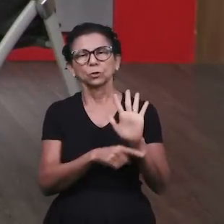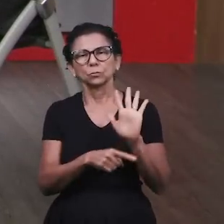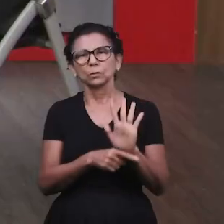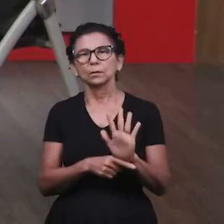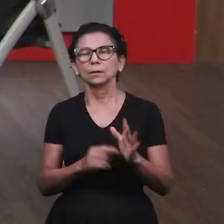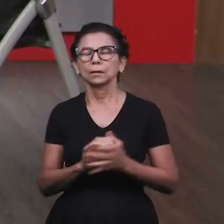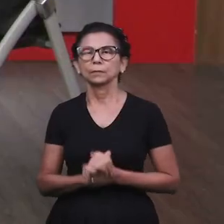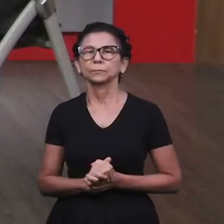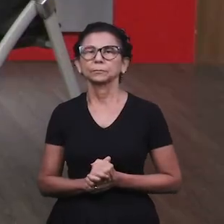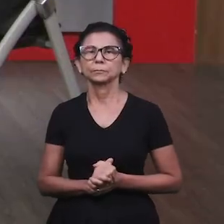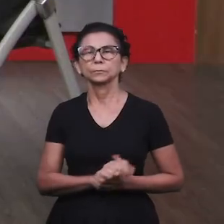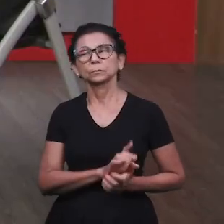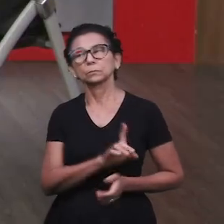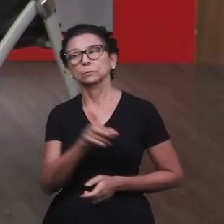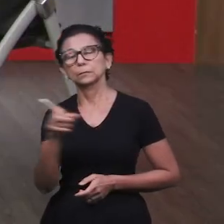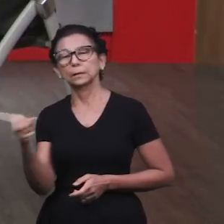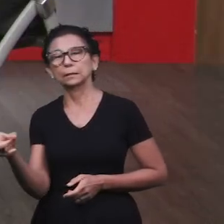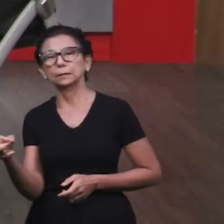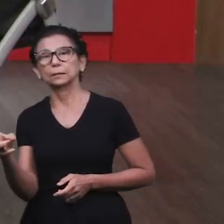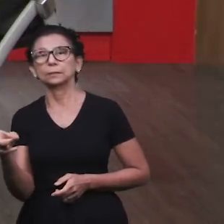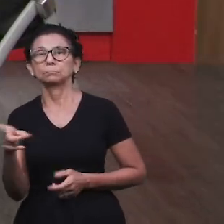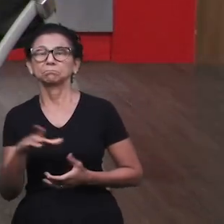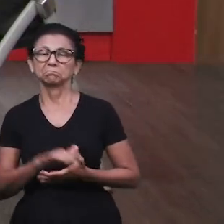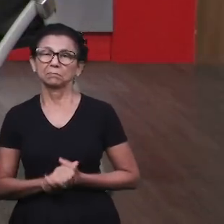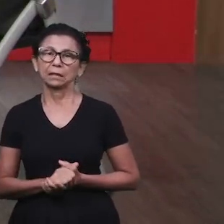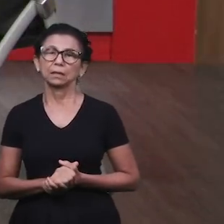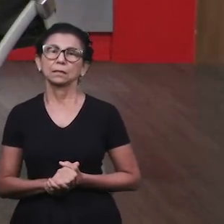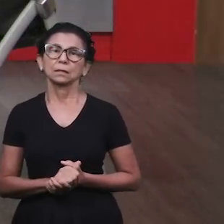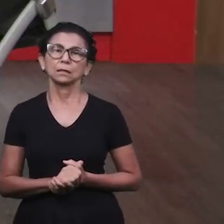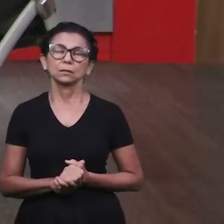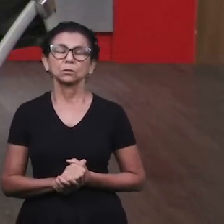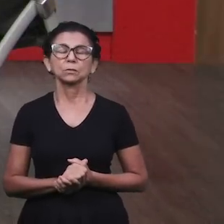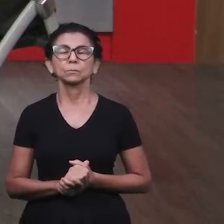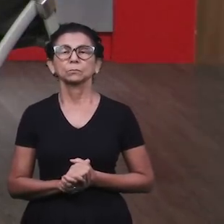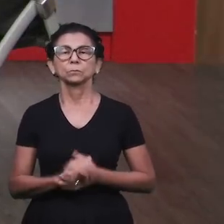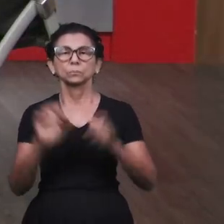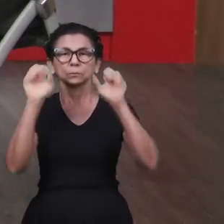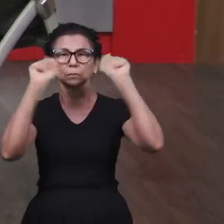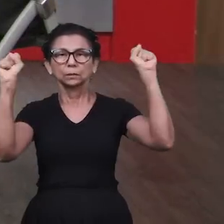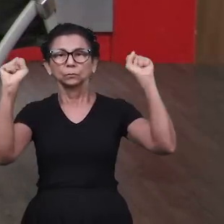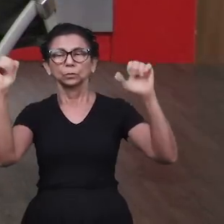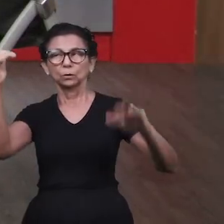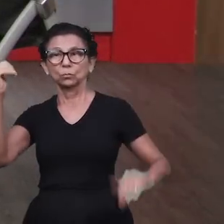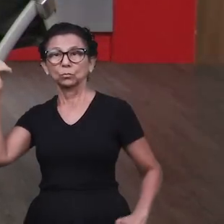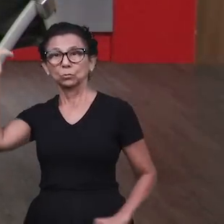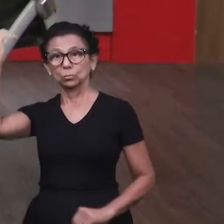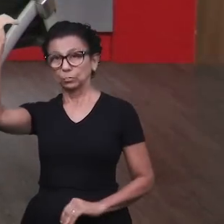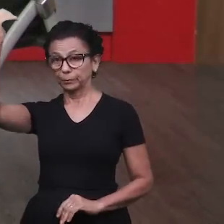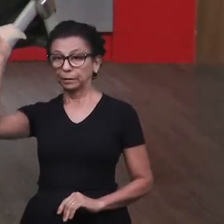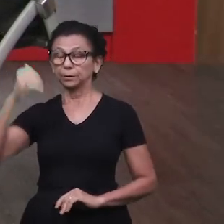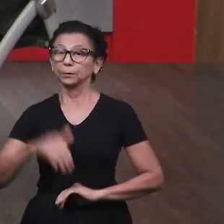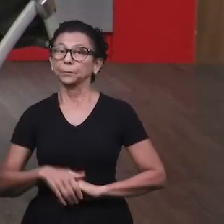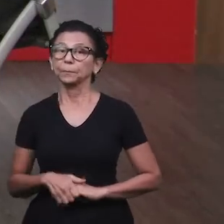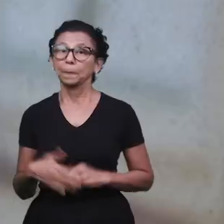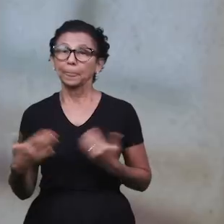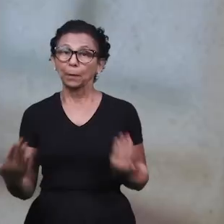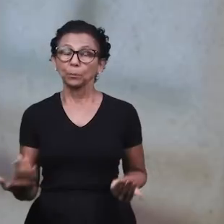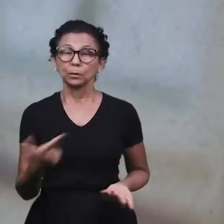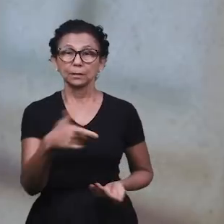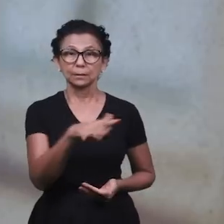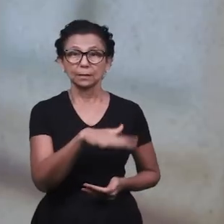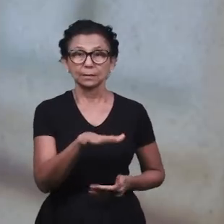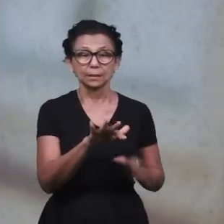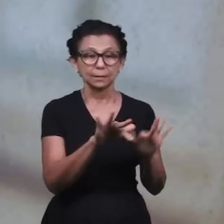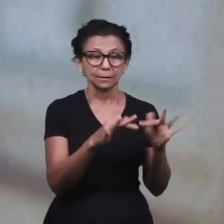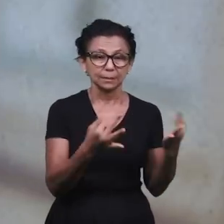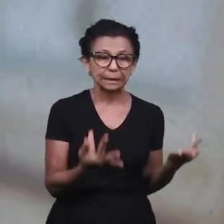caso, eu poderia recorrer ainda para o STJ, mas é uma questão simples, ela tem que estar bem embasada. Por isso que o juizado especial cível não